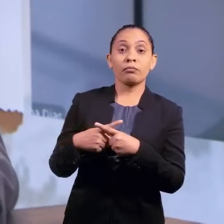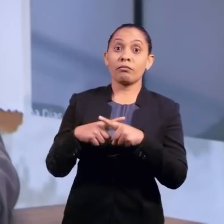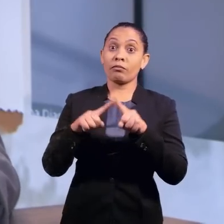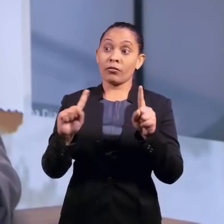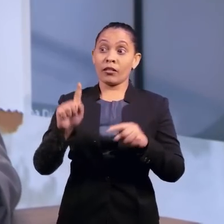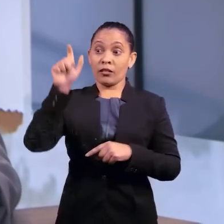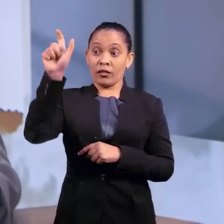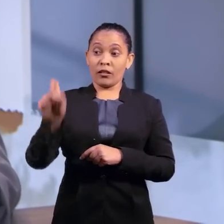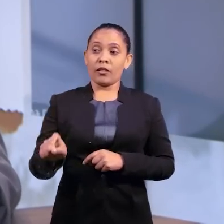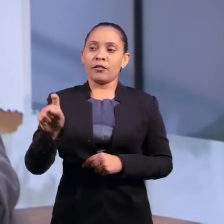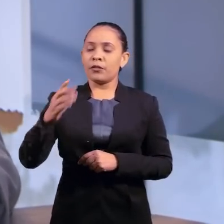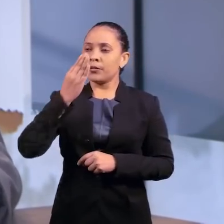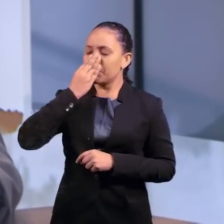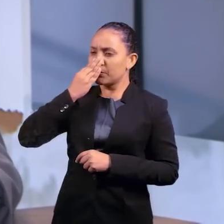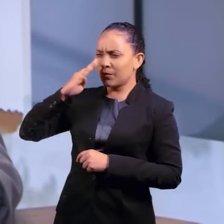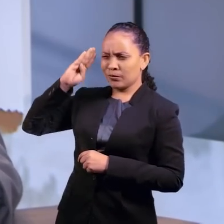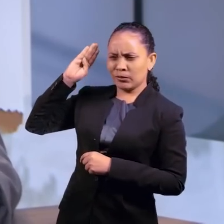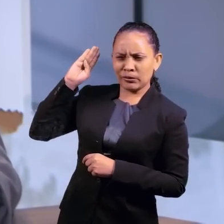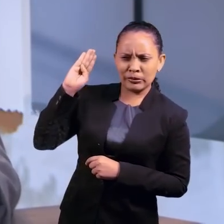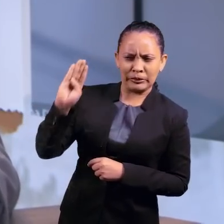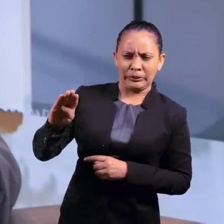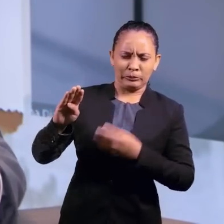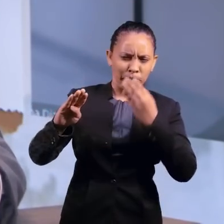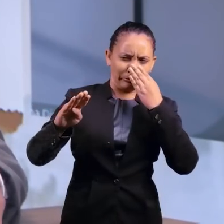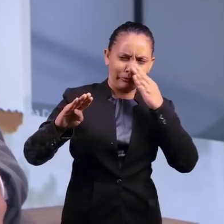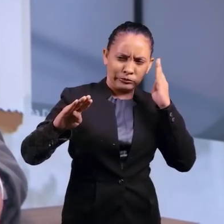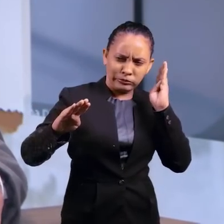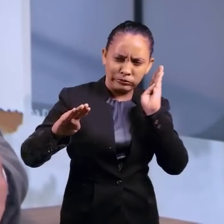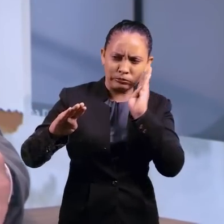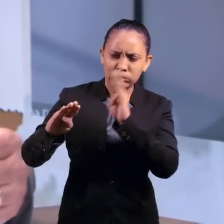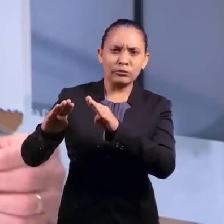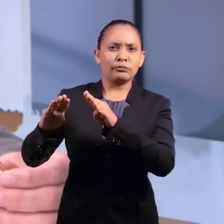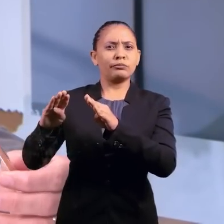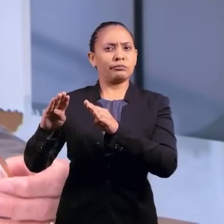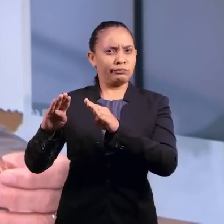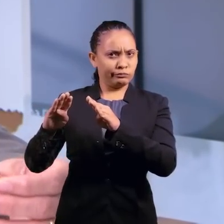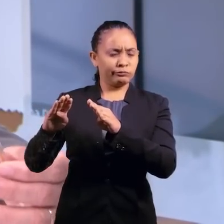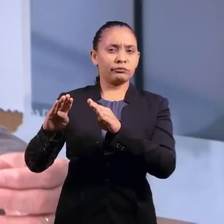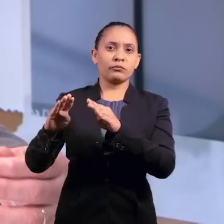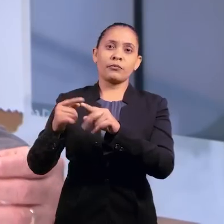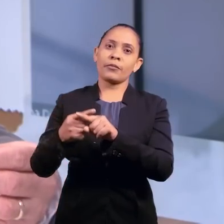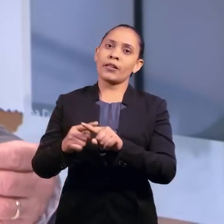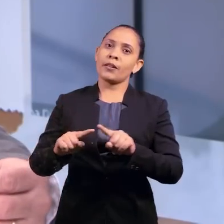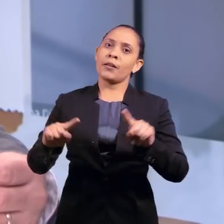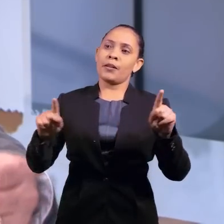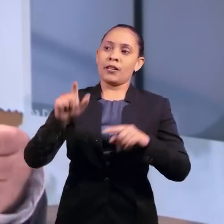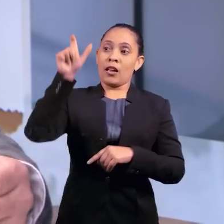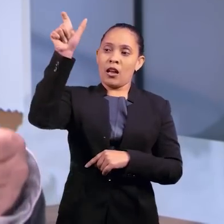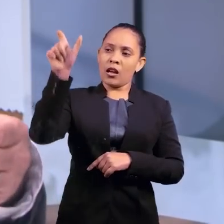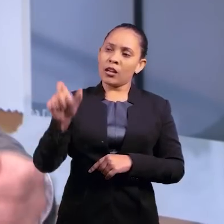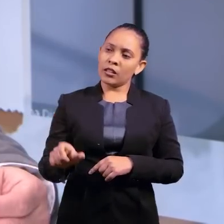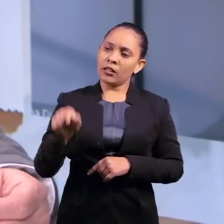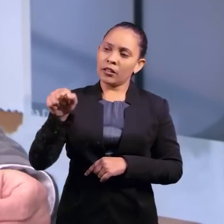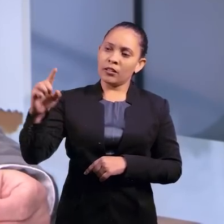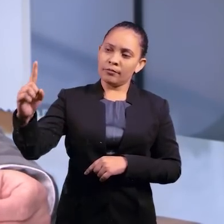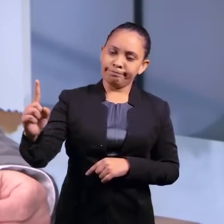foi desprezado, foi humilhado, foi indigno, mas foi aquele Amém. Que deu a